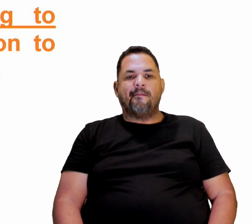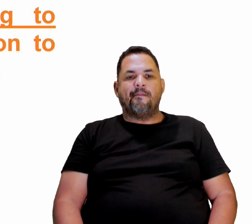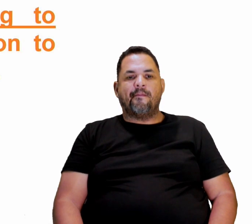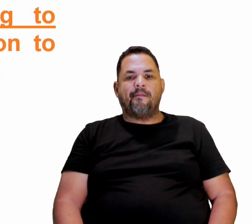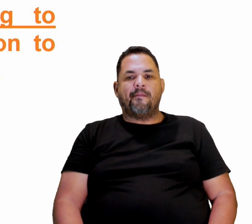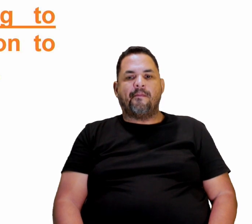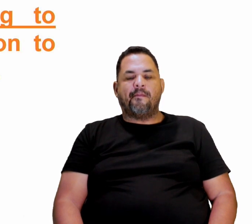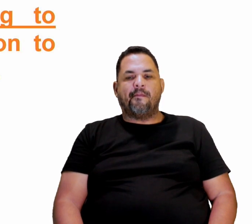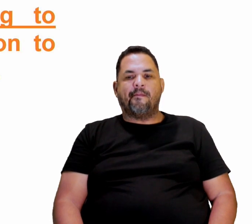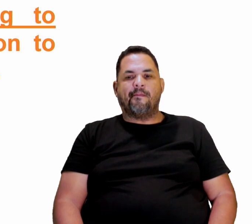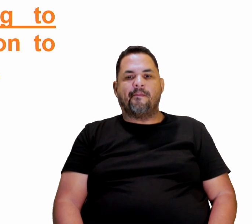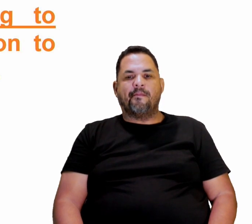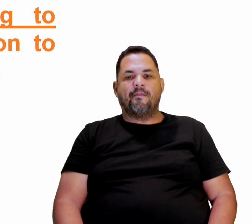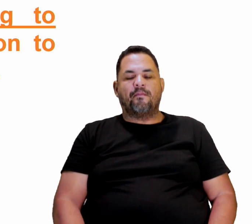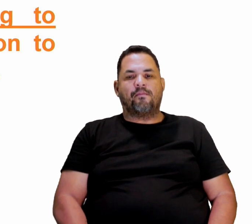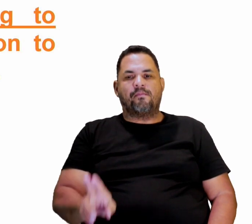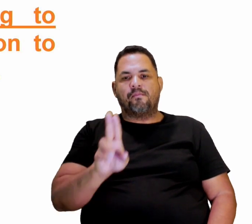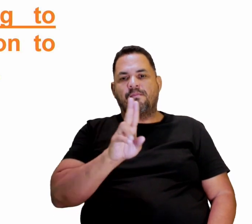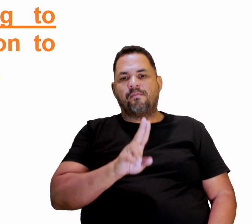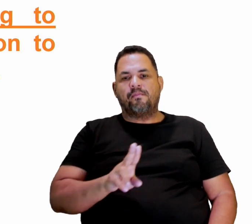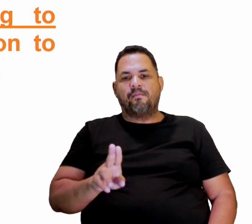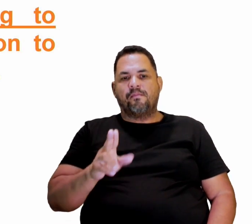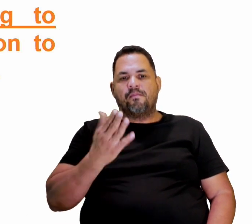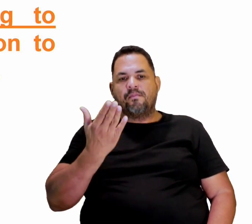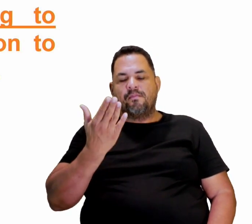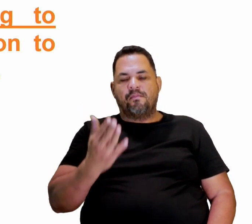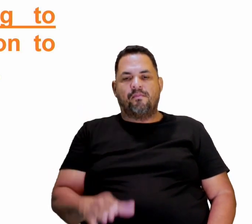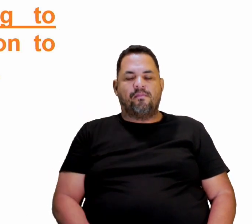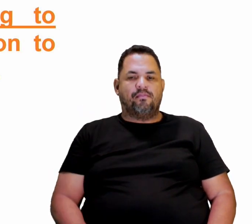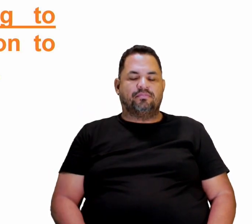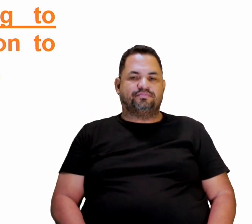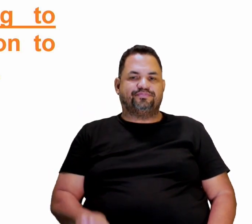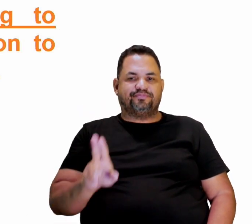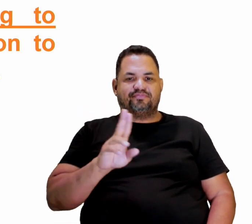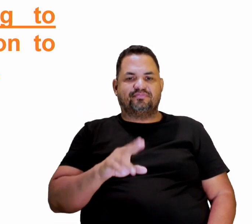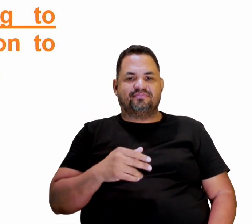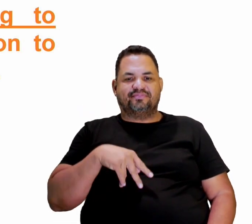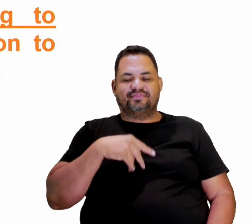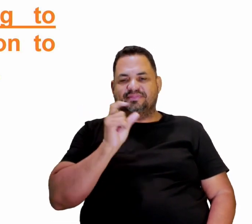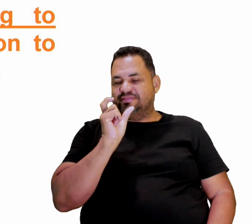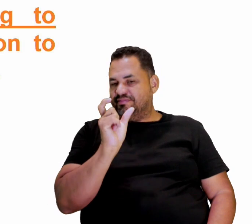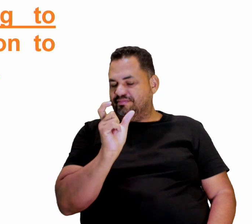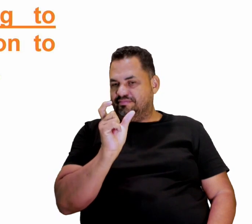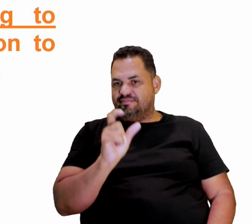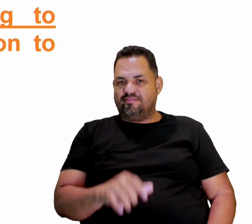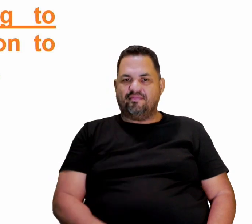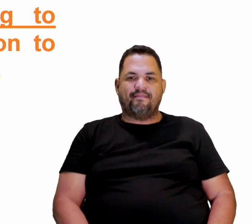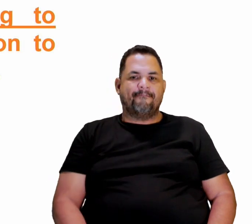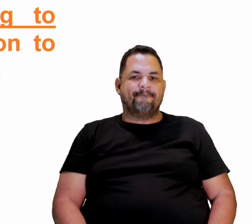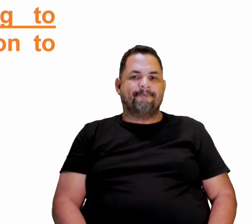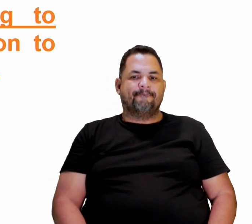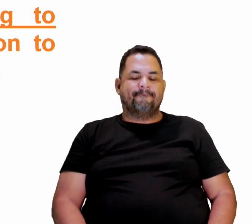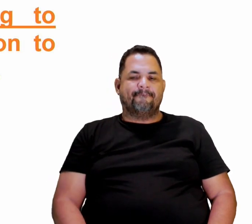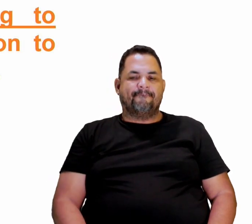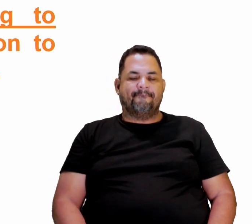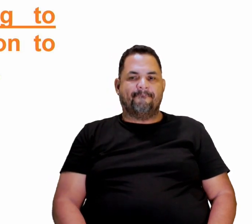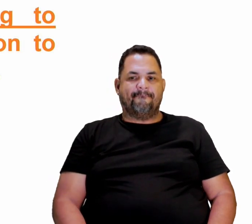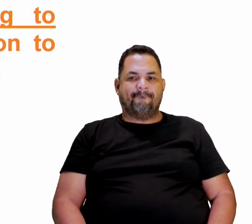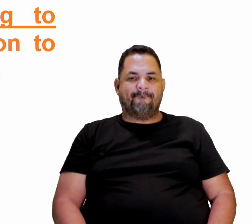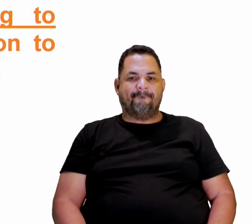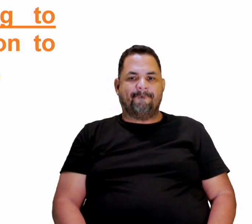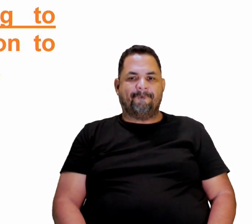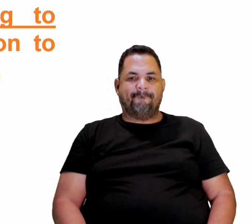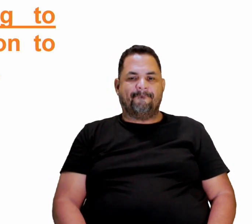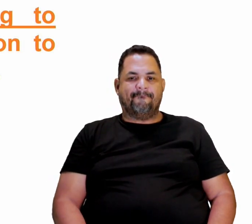Dona usando essas expressão ó expressão eu sou ótimo em fazer novas